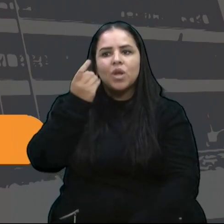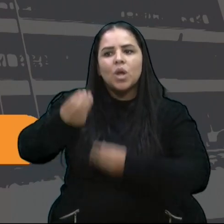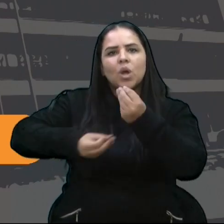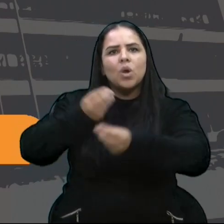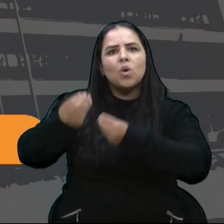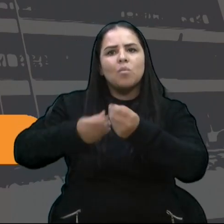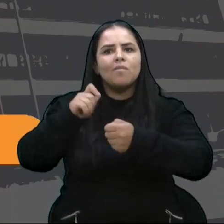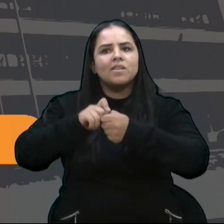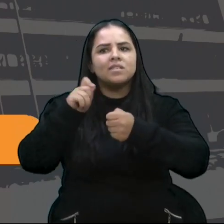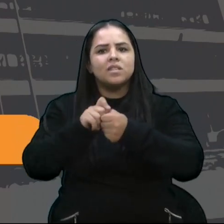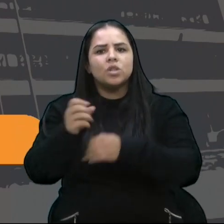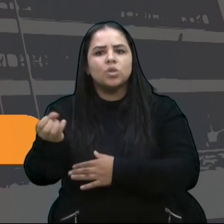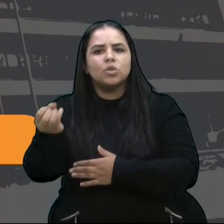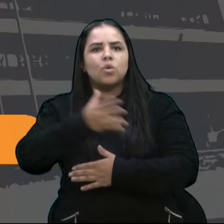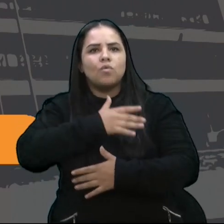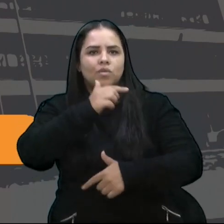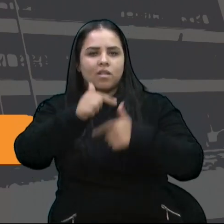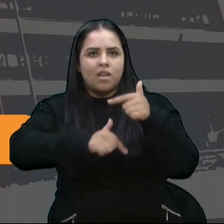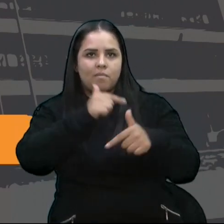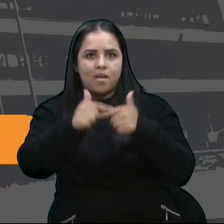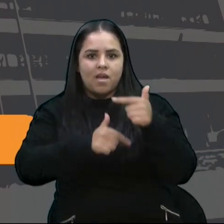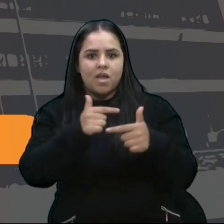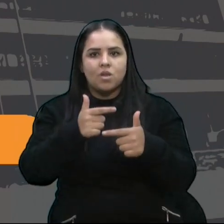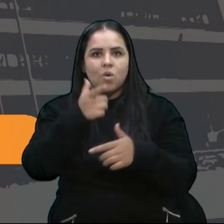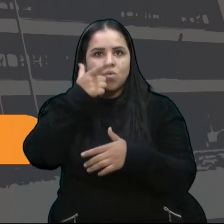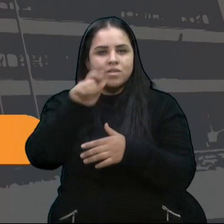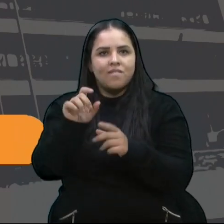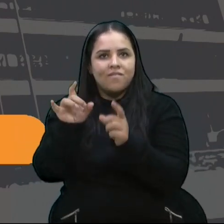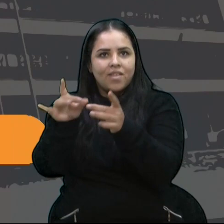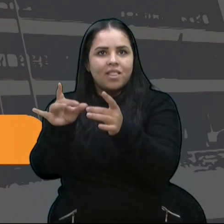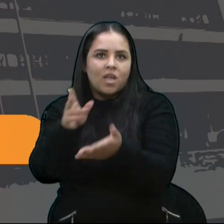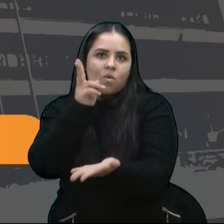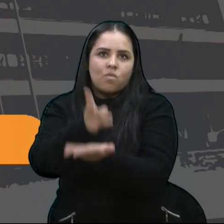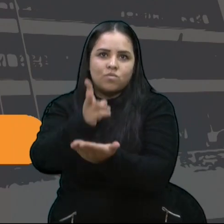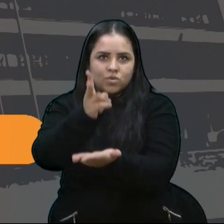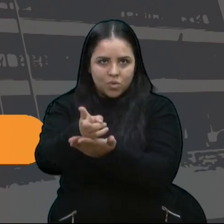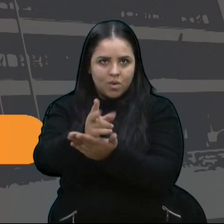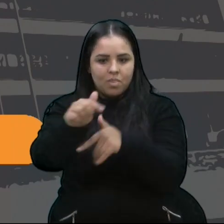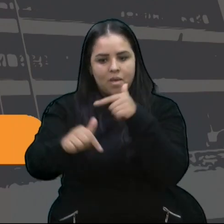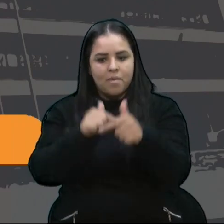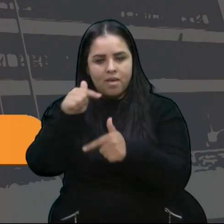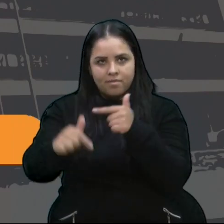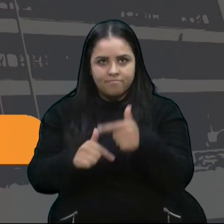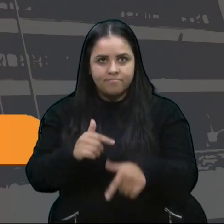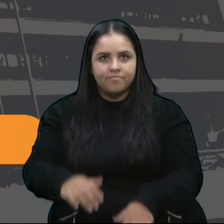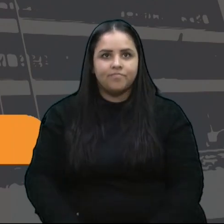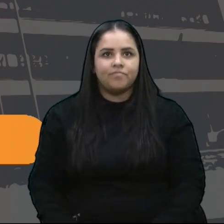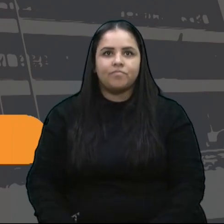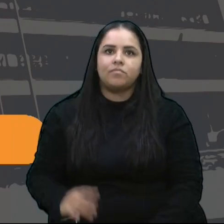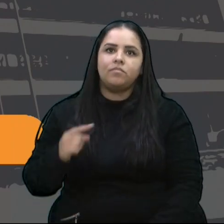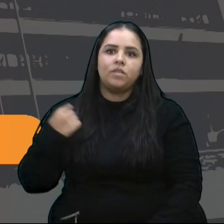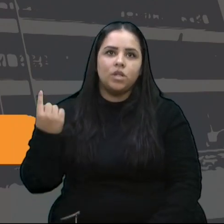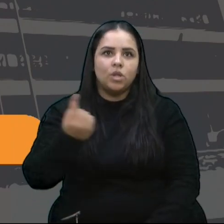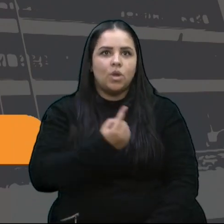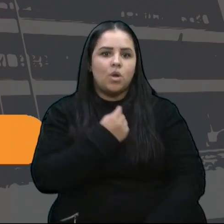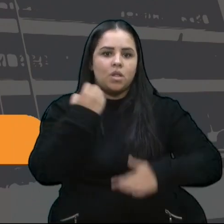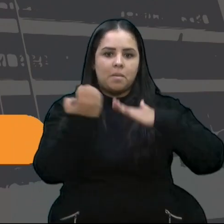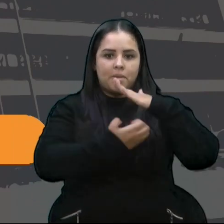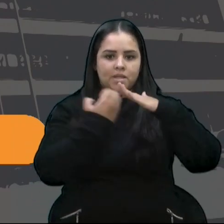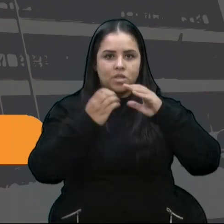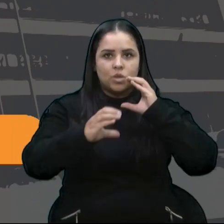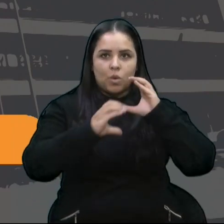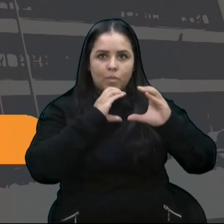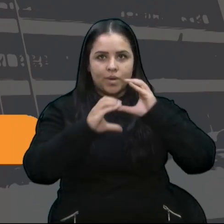digitais e novas formas de poder vender e se manter ativas. E nós estivemos à frente disso como uma empresa de